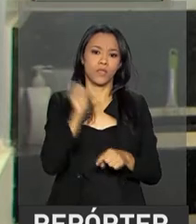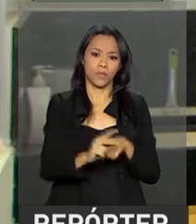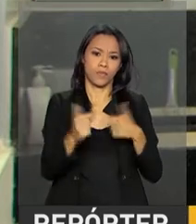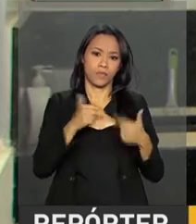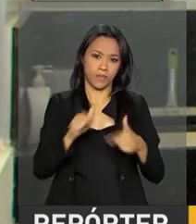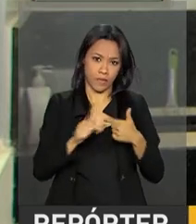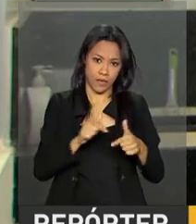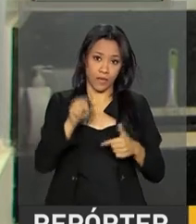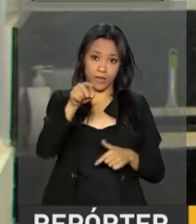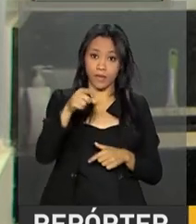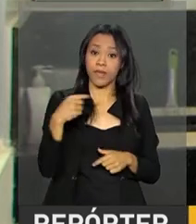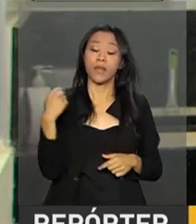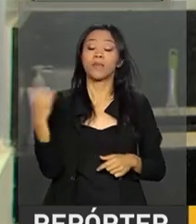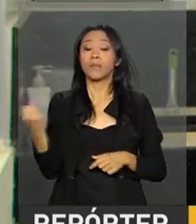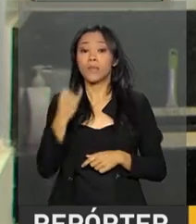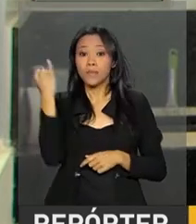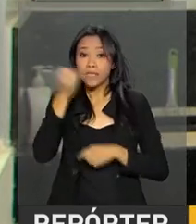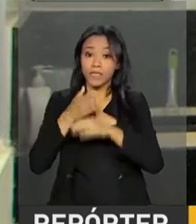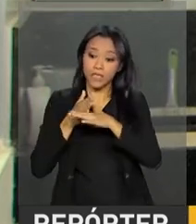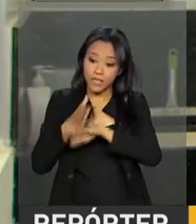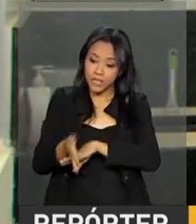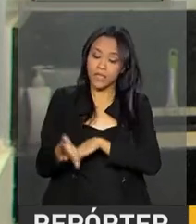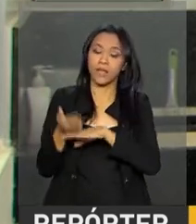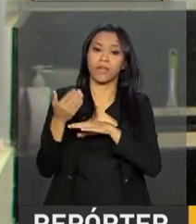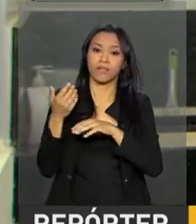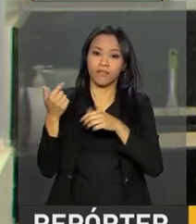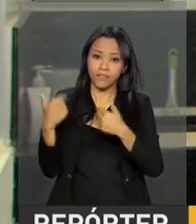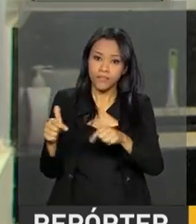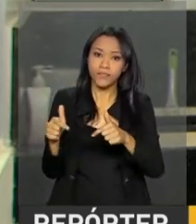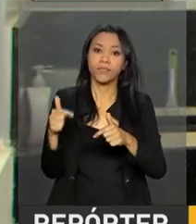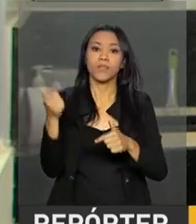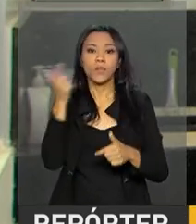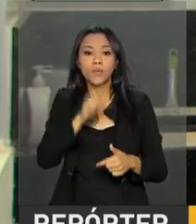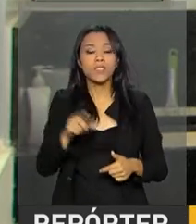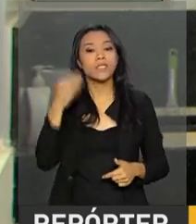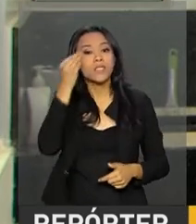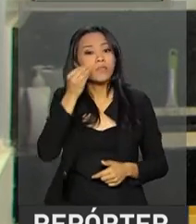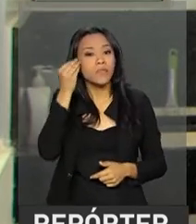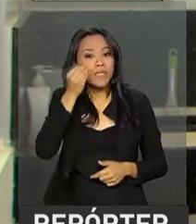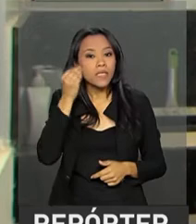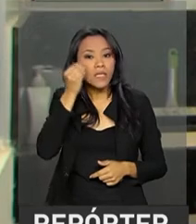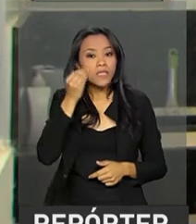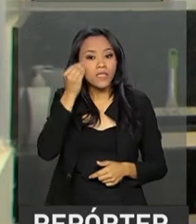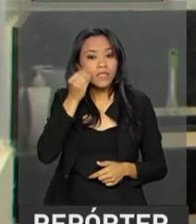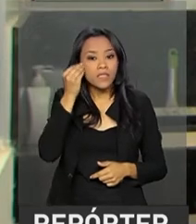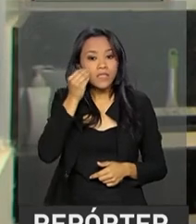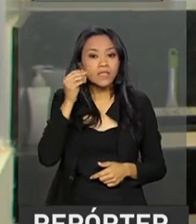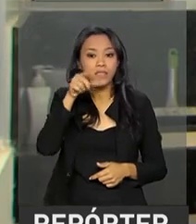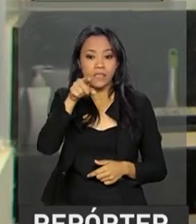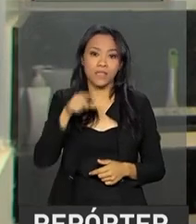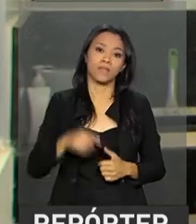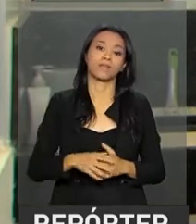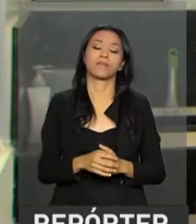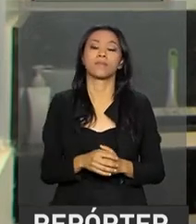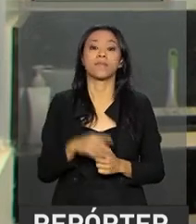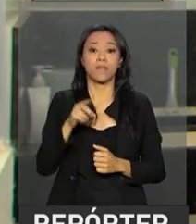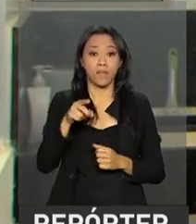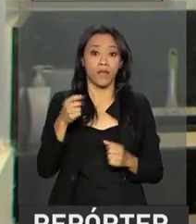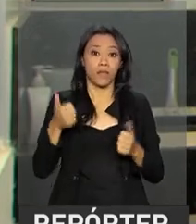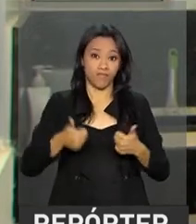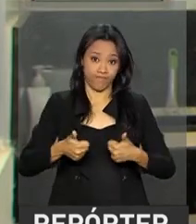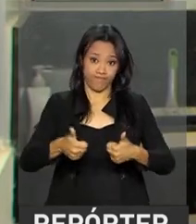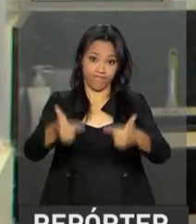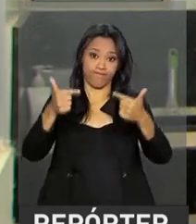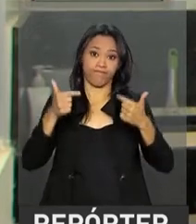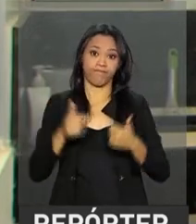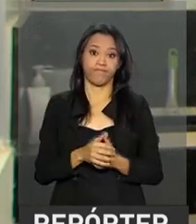de conseguir ingressar no mercado de trabalho e conseguir ganhar experiência para realmente se tornar um bom profissional, assim, sem sombra de dúvidas,